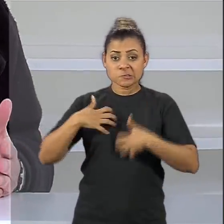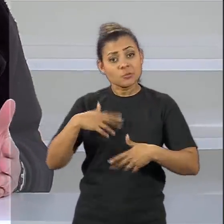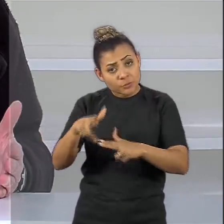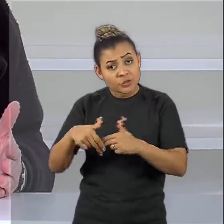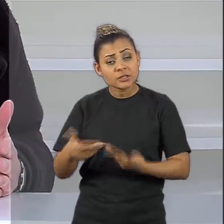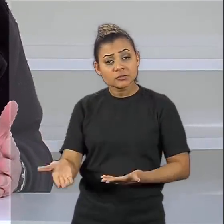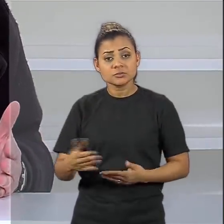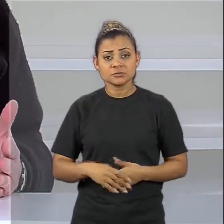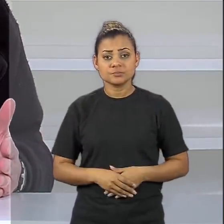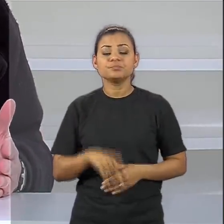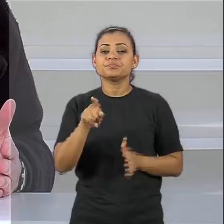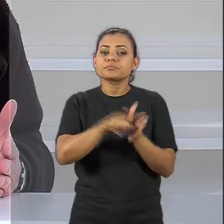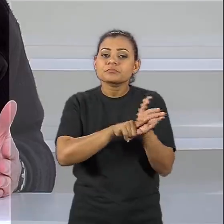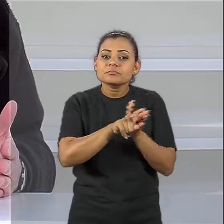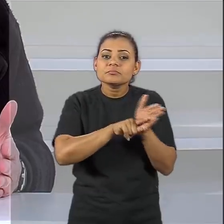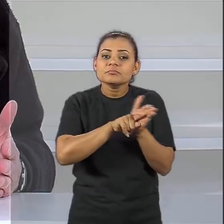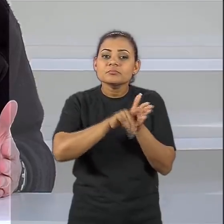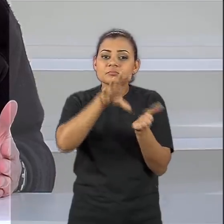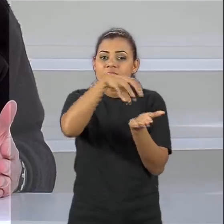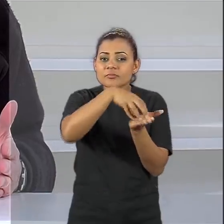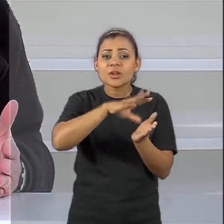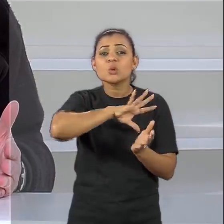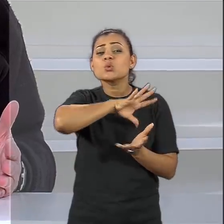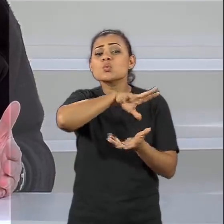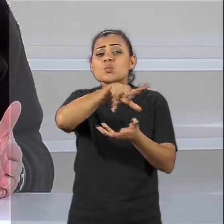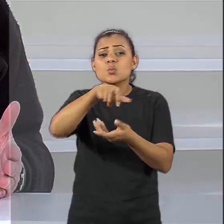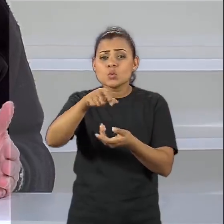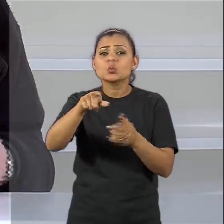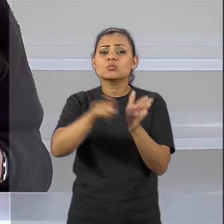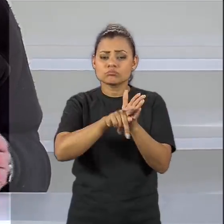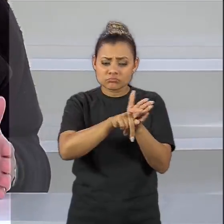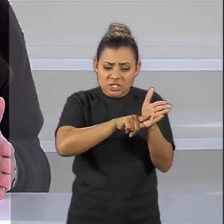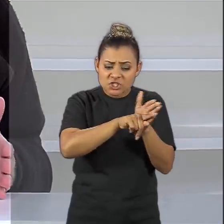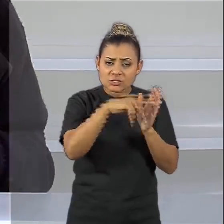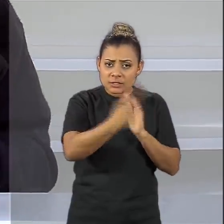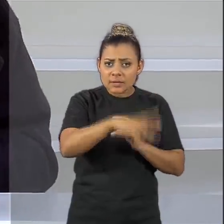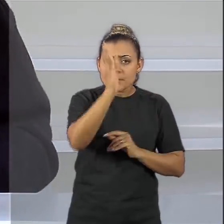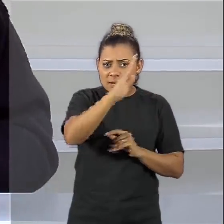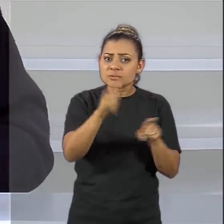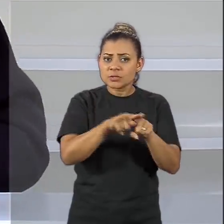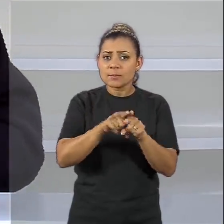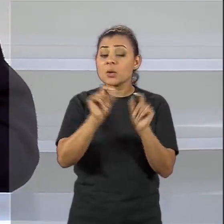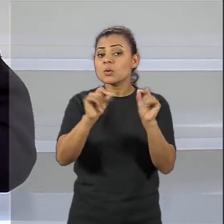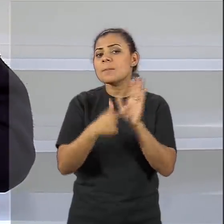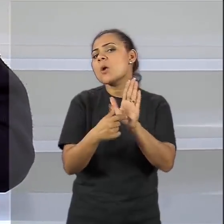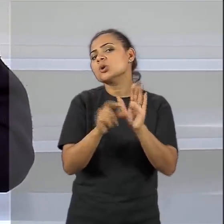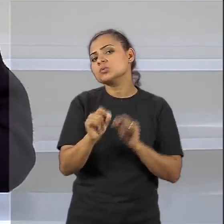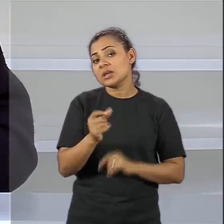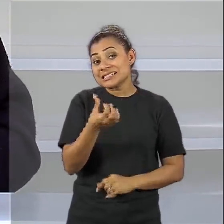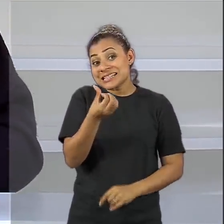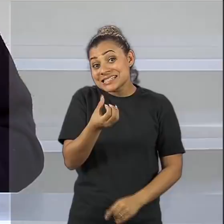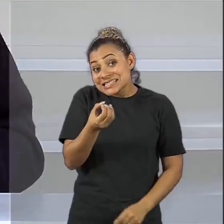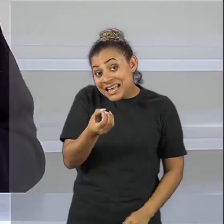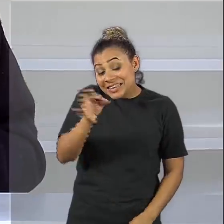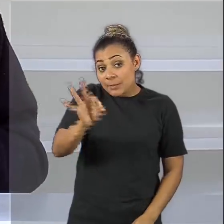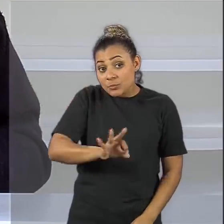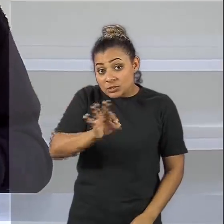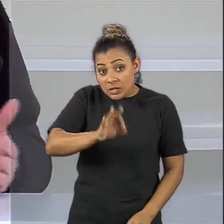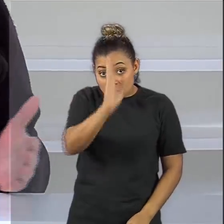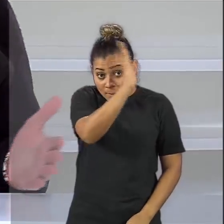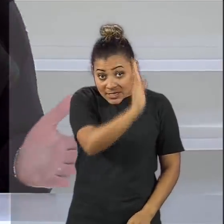terceira maior empresa de pesquisas no mundo, feita em vários países do mundo, inclusive o Brasil, que diz o seguinte: 60% dos brasileiros